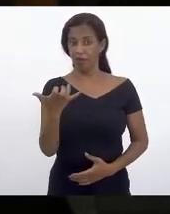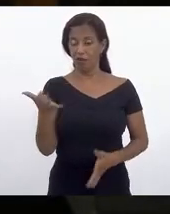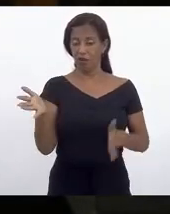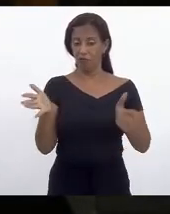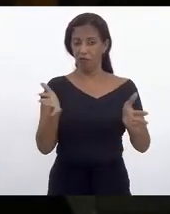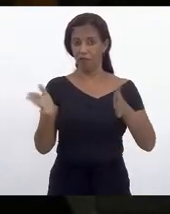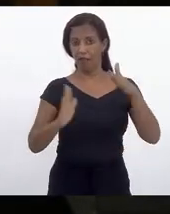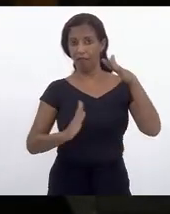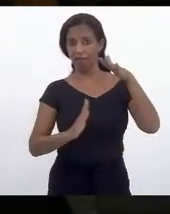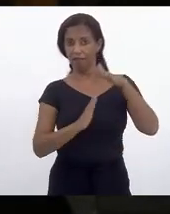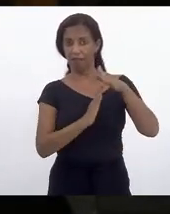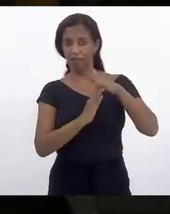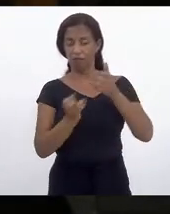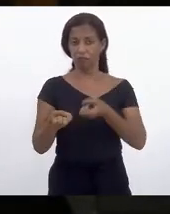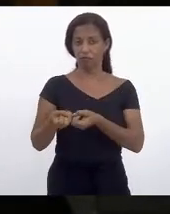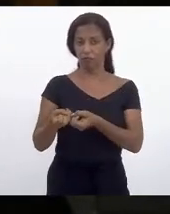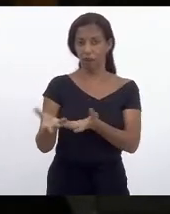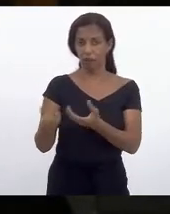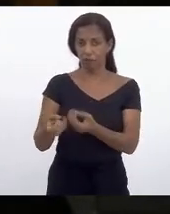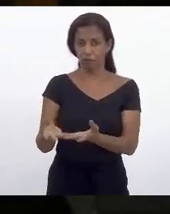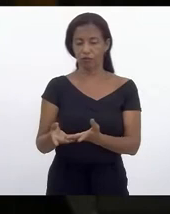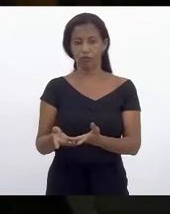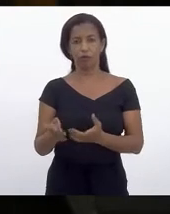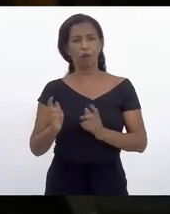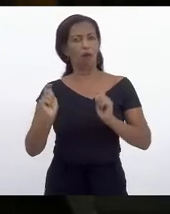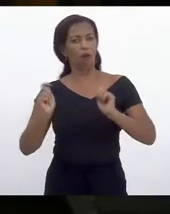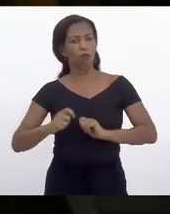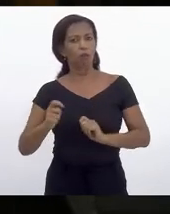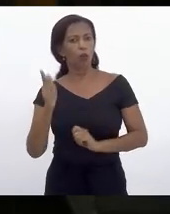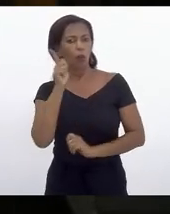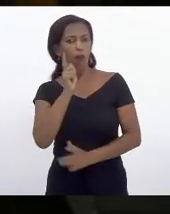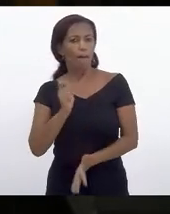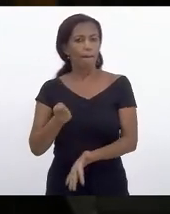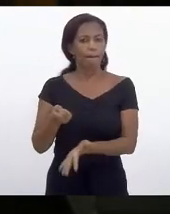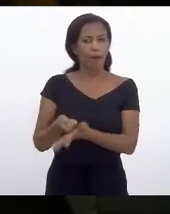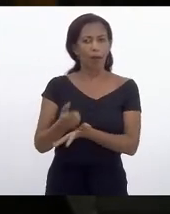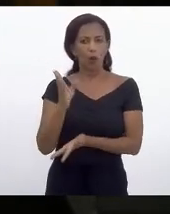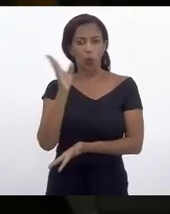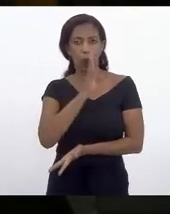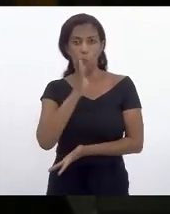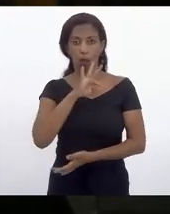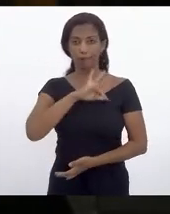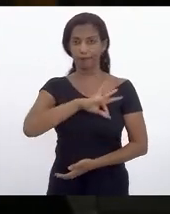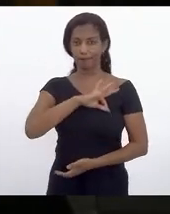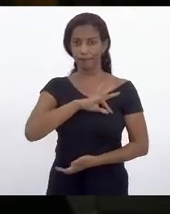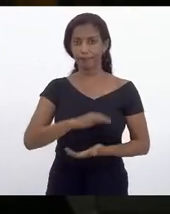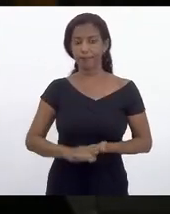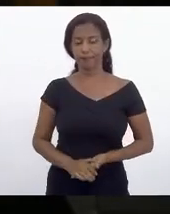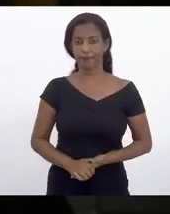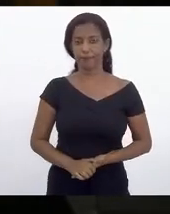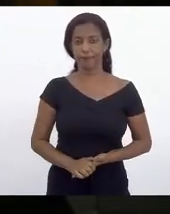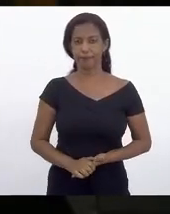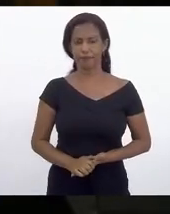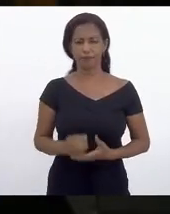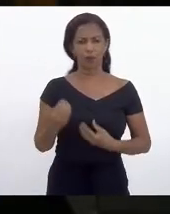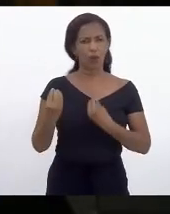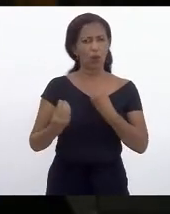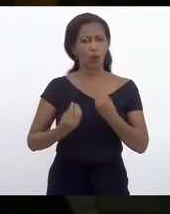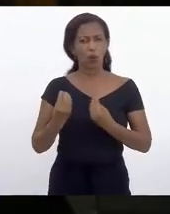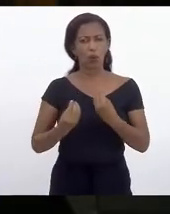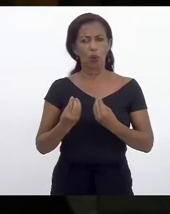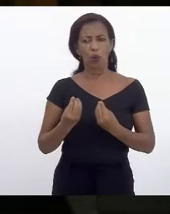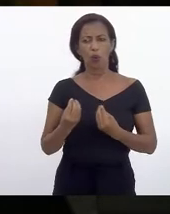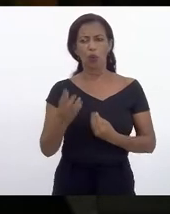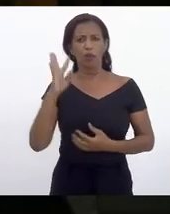teto de gasto para poder pagar auxílio emergencial. Como é que os senhores saem